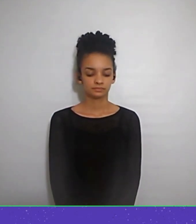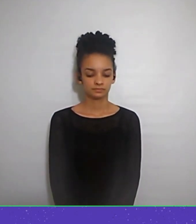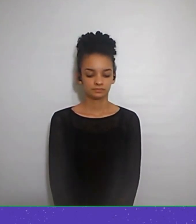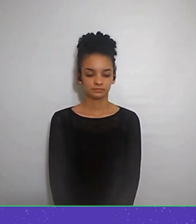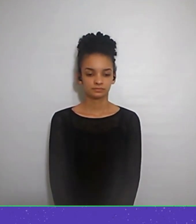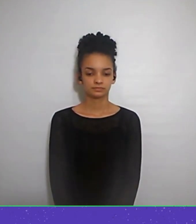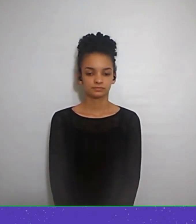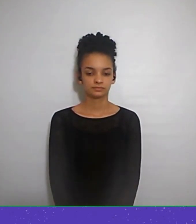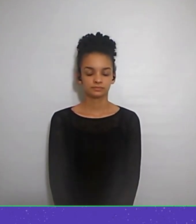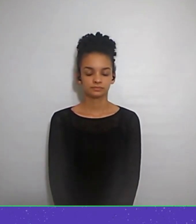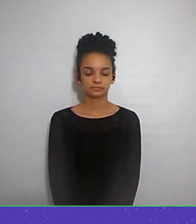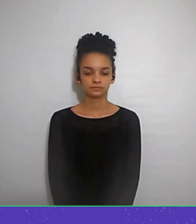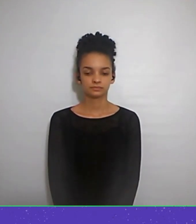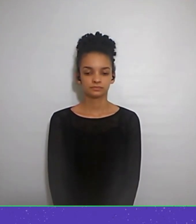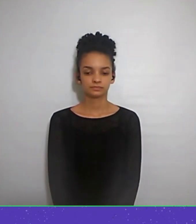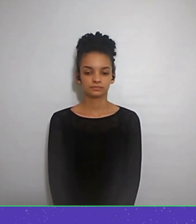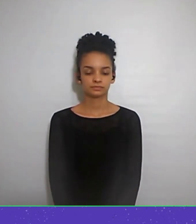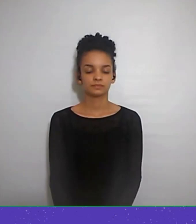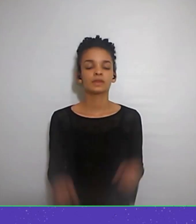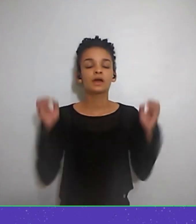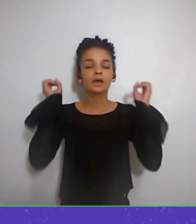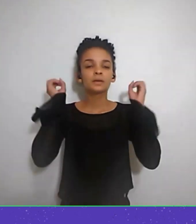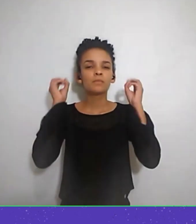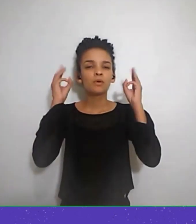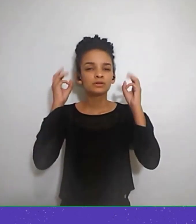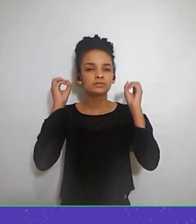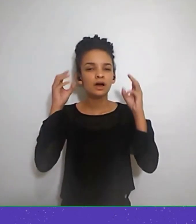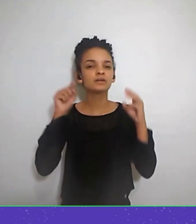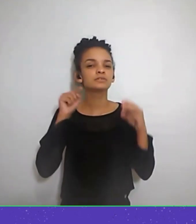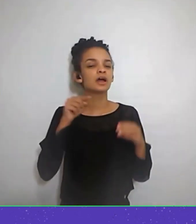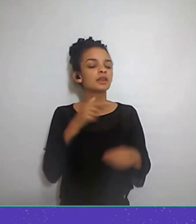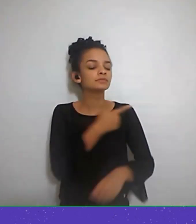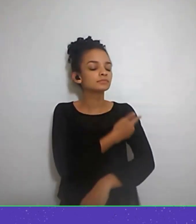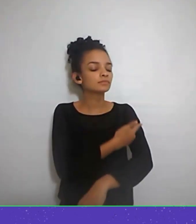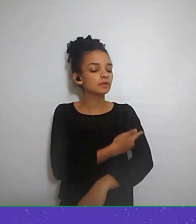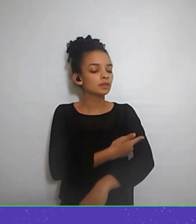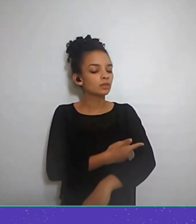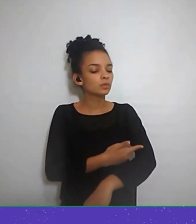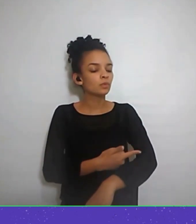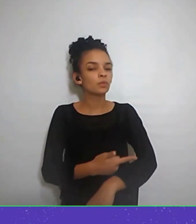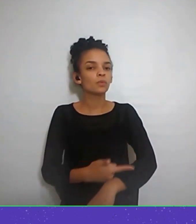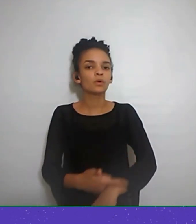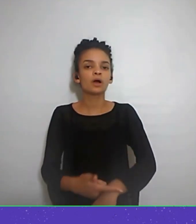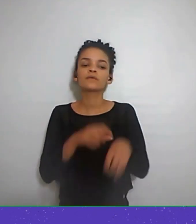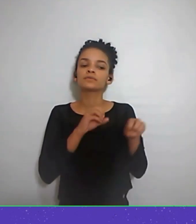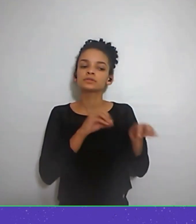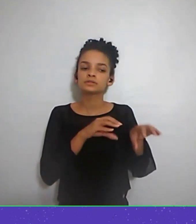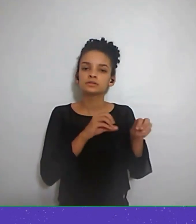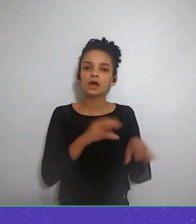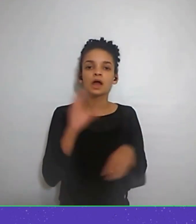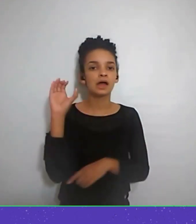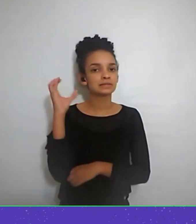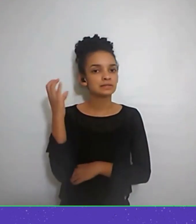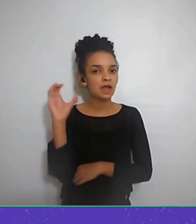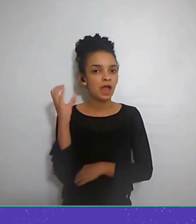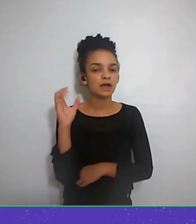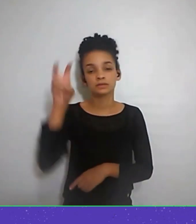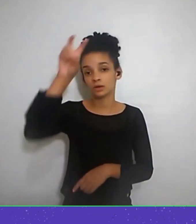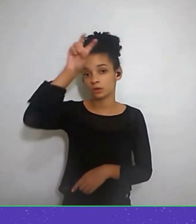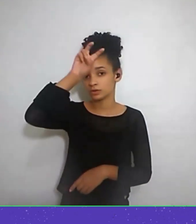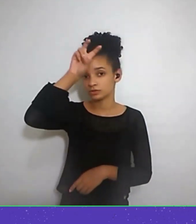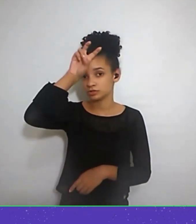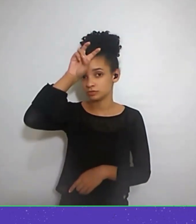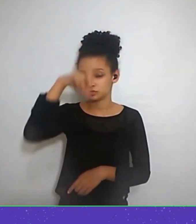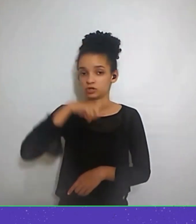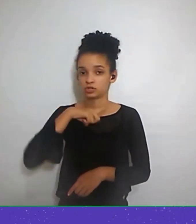E Moisés foi educado em toda a ciência dos egípcios, e era poderoso em